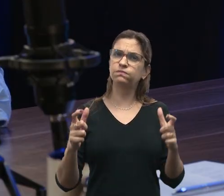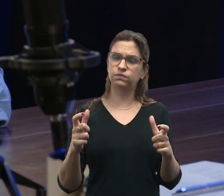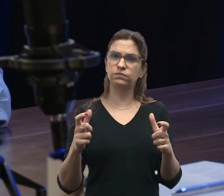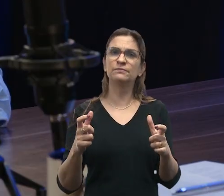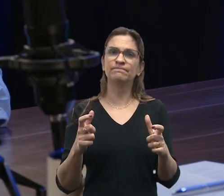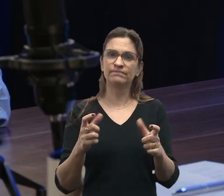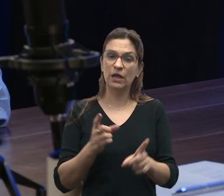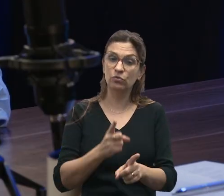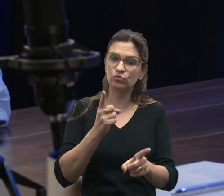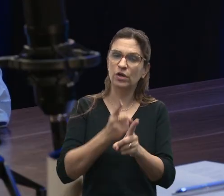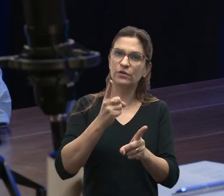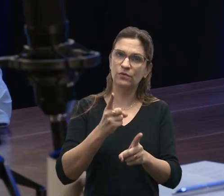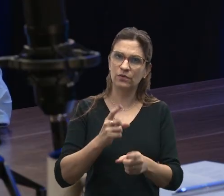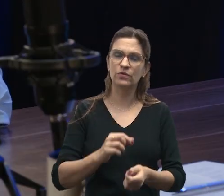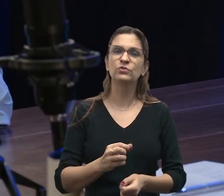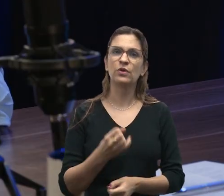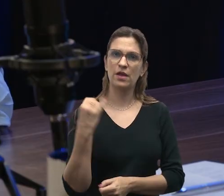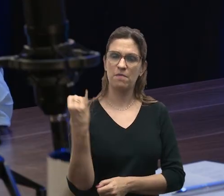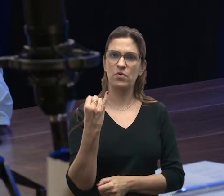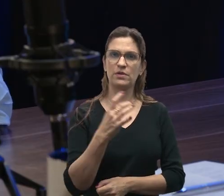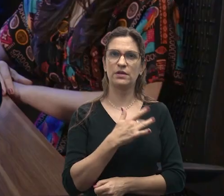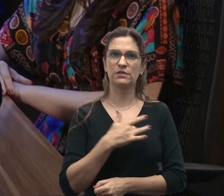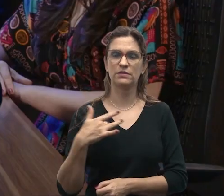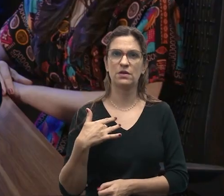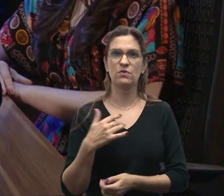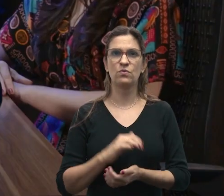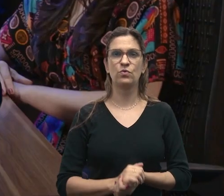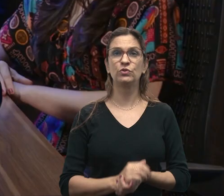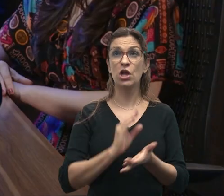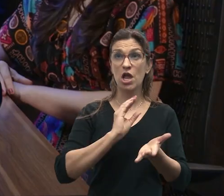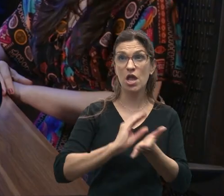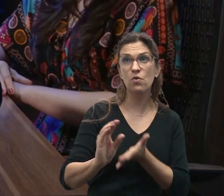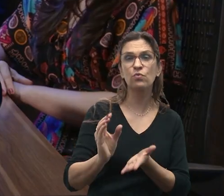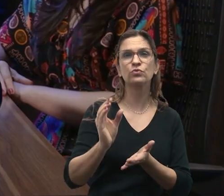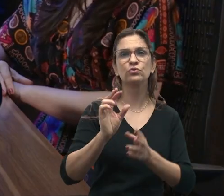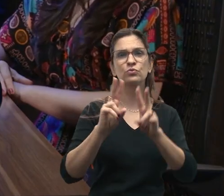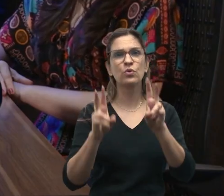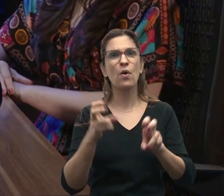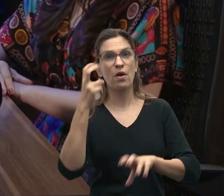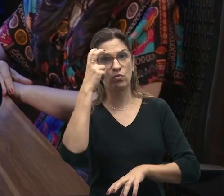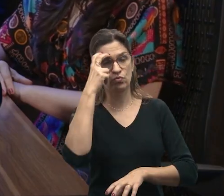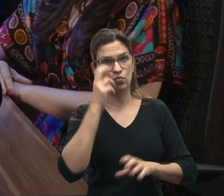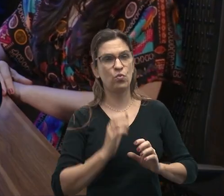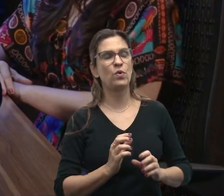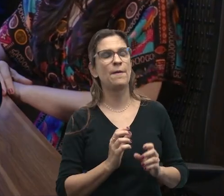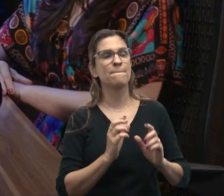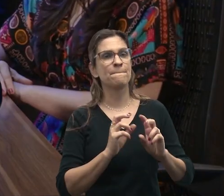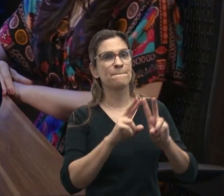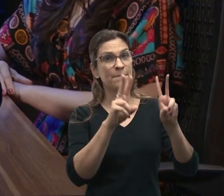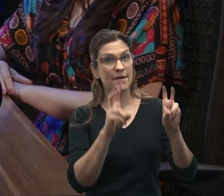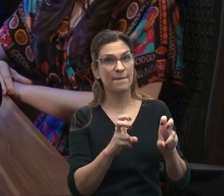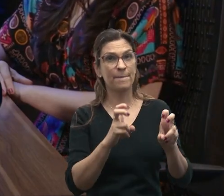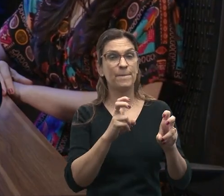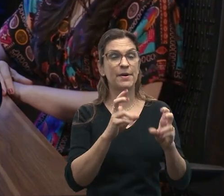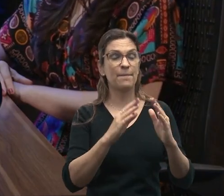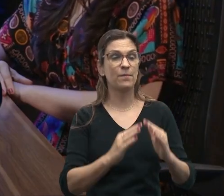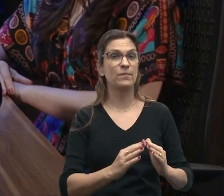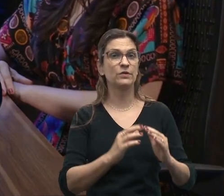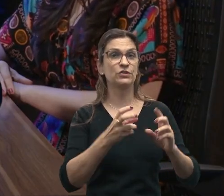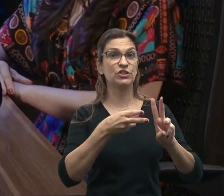mais importantes, mas também colocamos recursos para a cultura, colocamos recursos para a moradia indígena, né? Colocamos